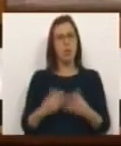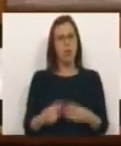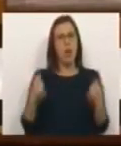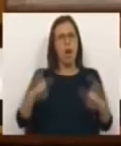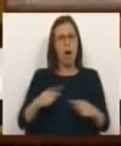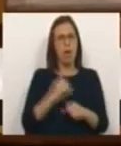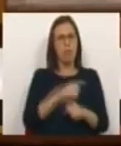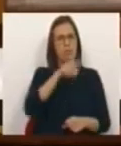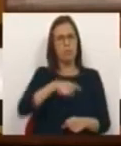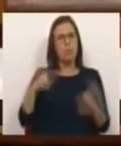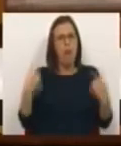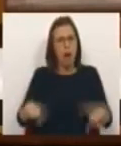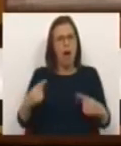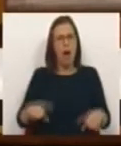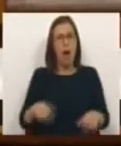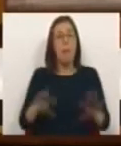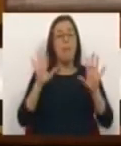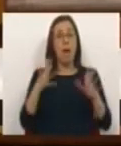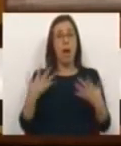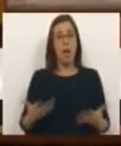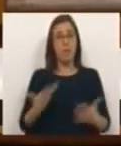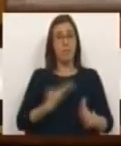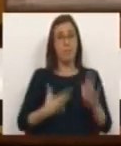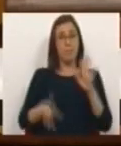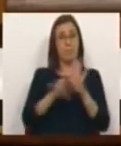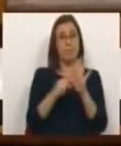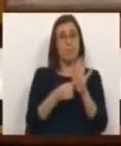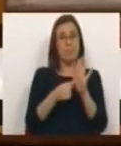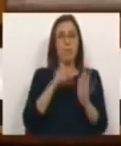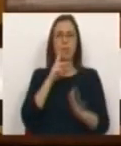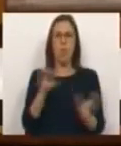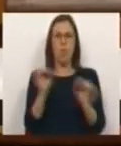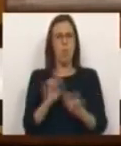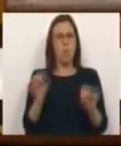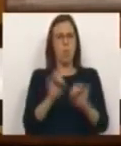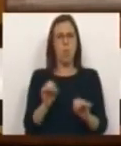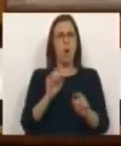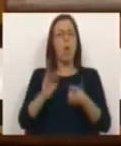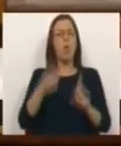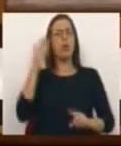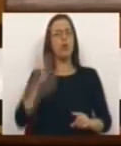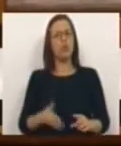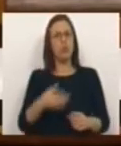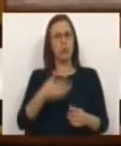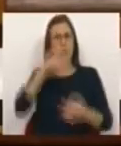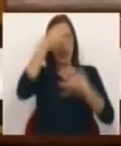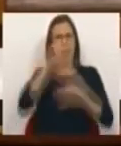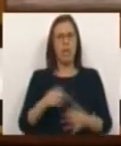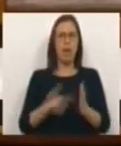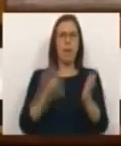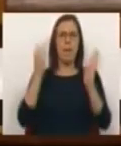para estes trabalhadores, Sr. Ministro, mas o atual decreto-lei não responde na dimensão do que é justo, digno e